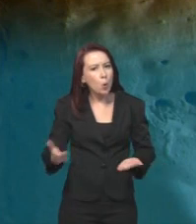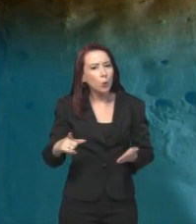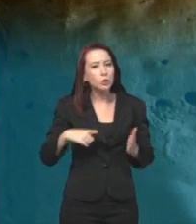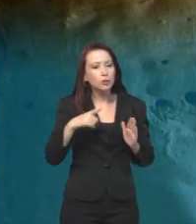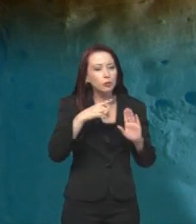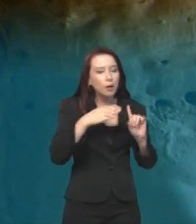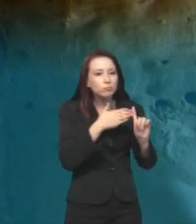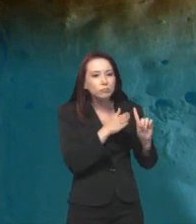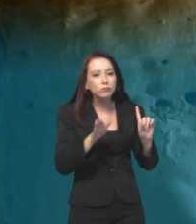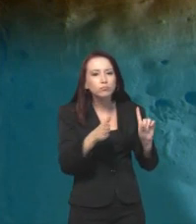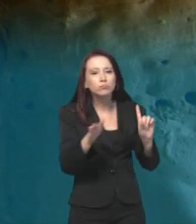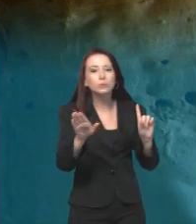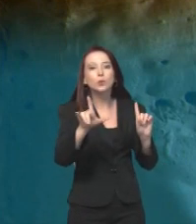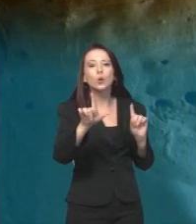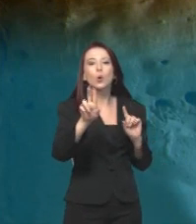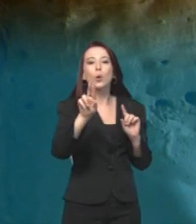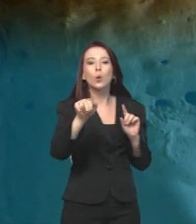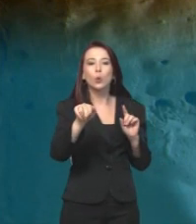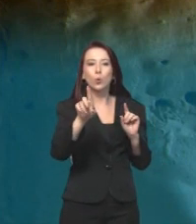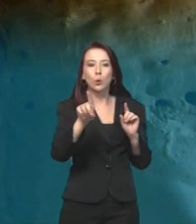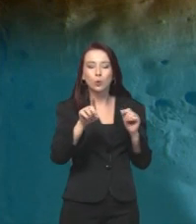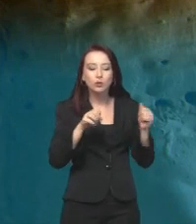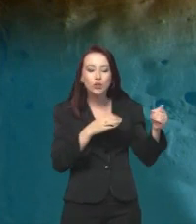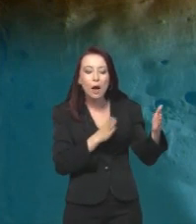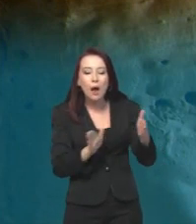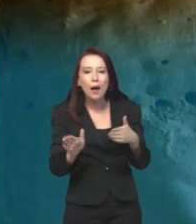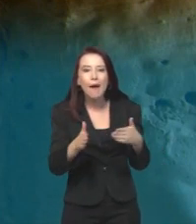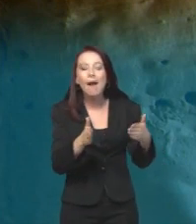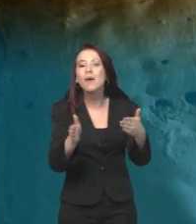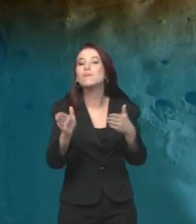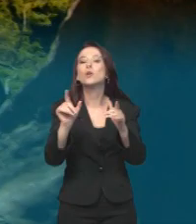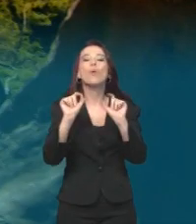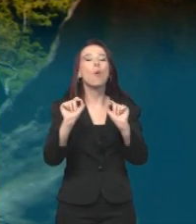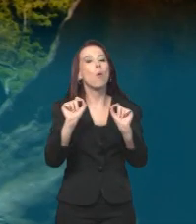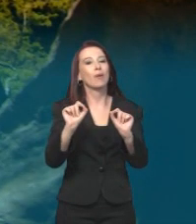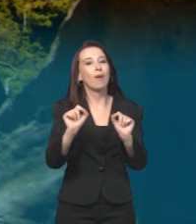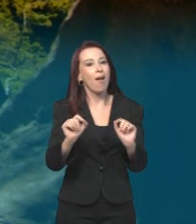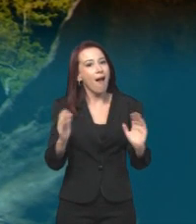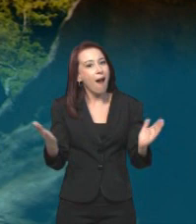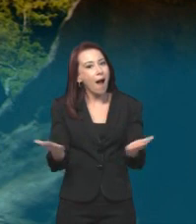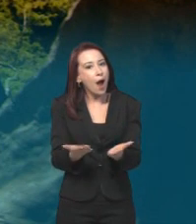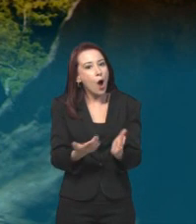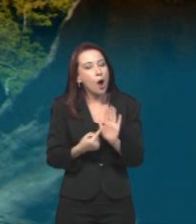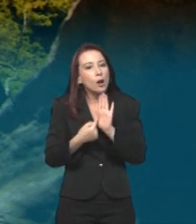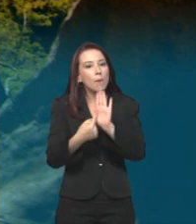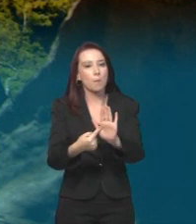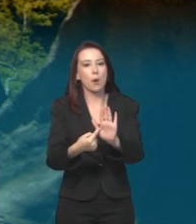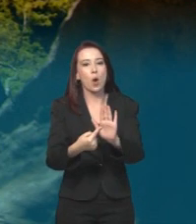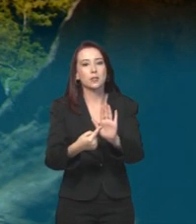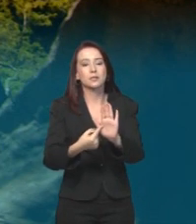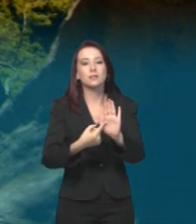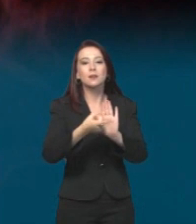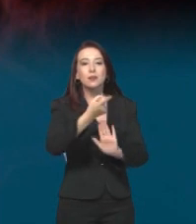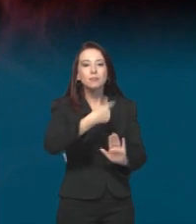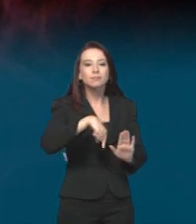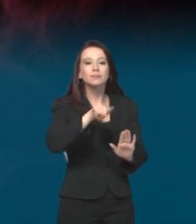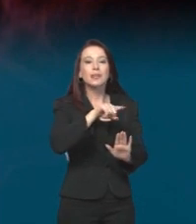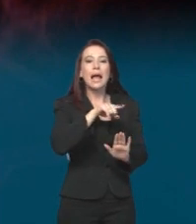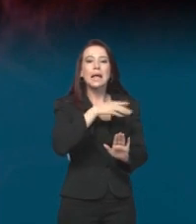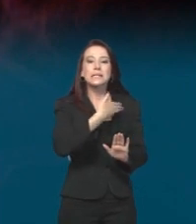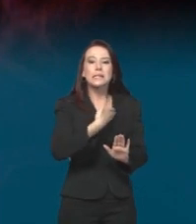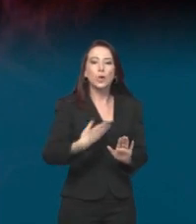Então hoje, com a Rota Lund, nós estamos fazendo uma grande transição de um reconhecimento não só